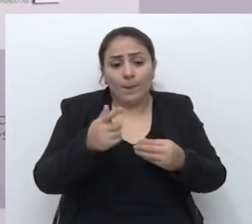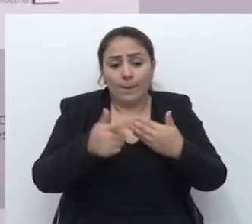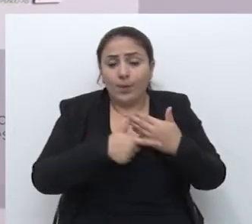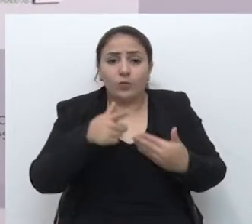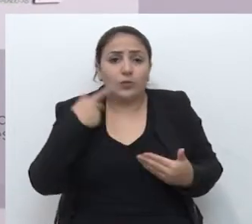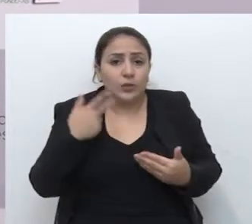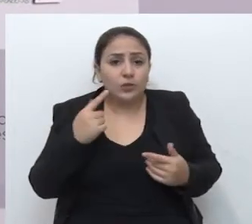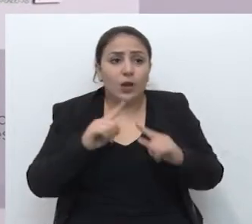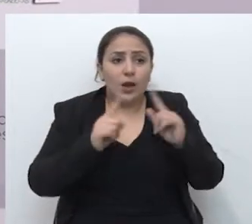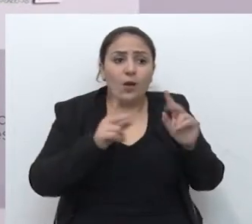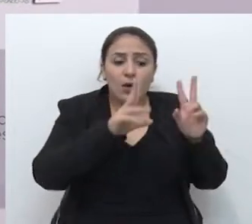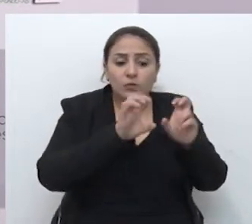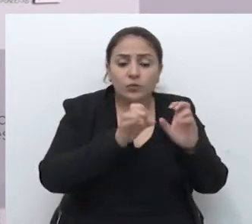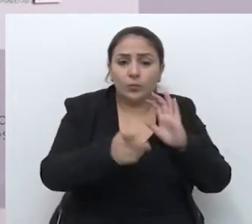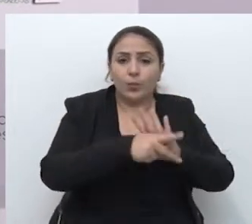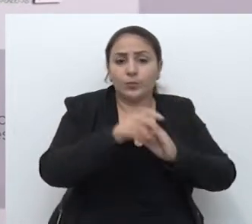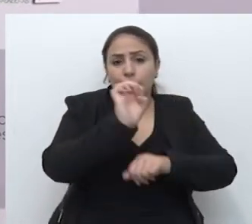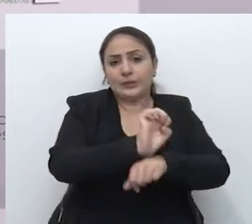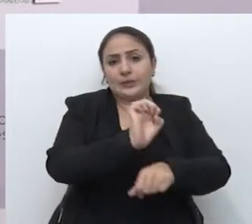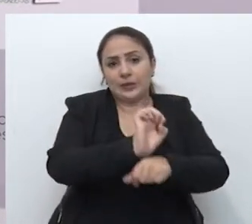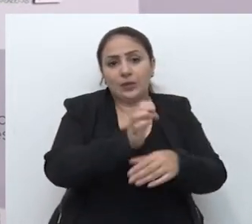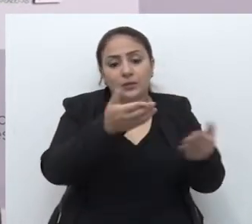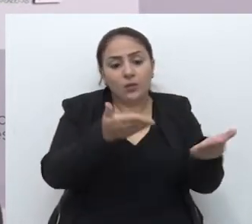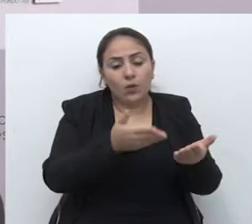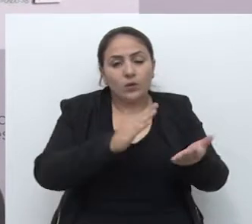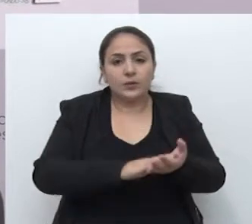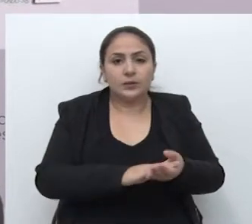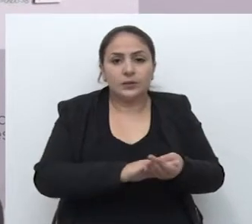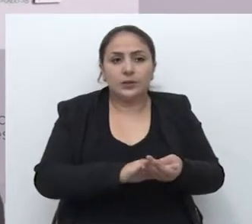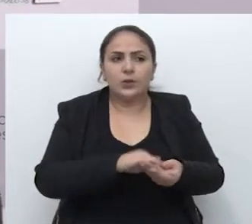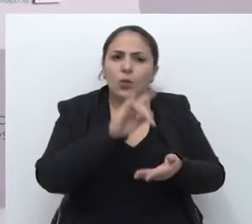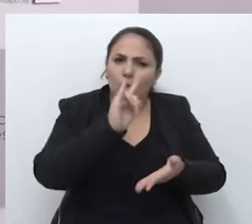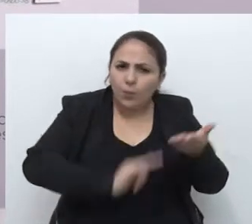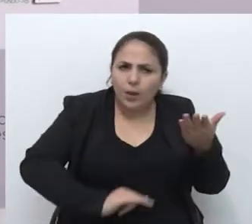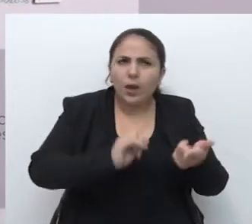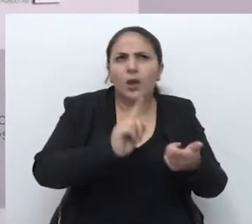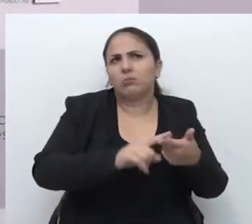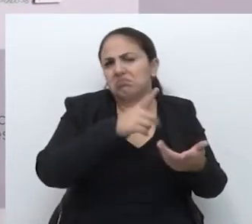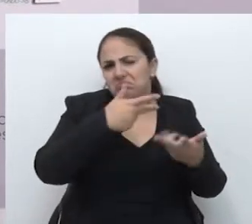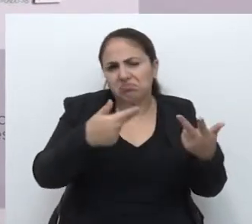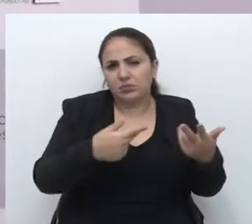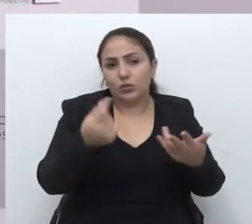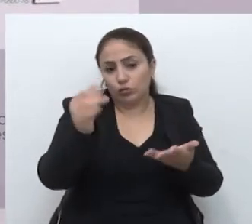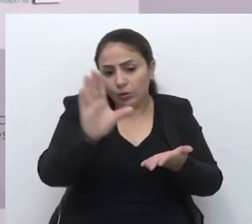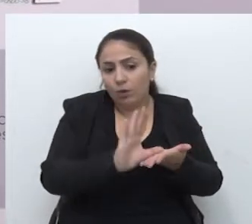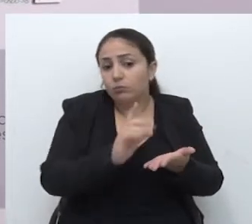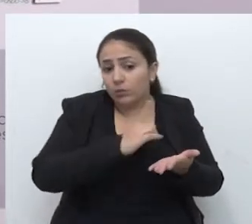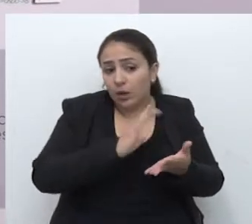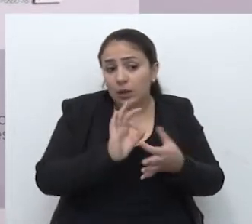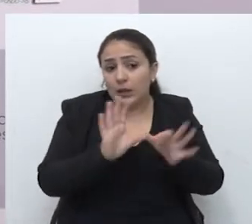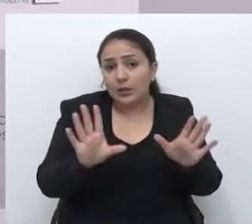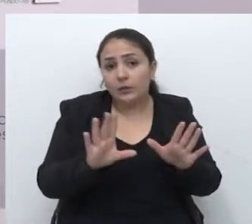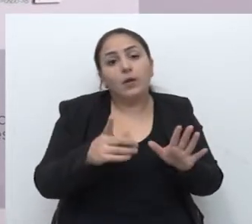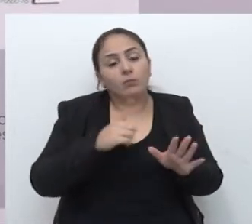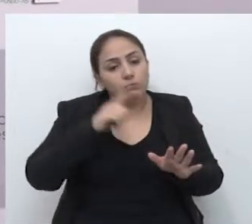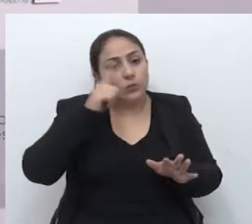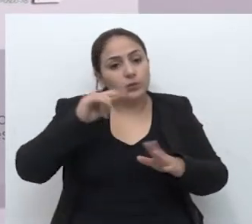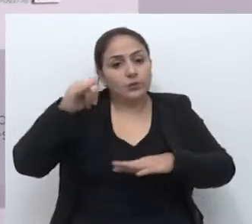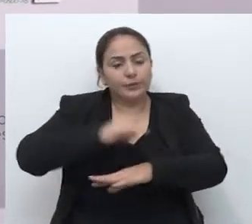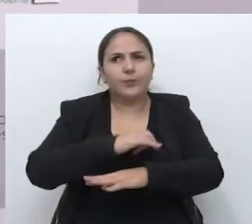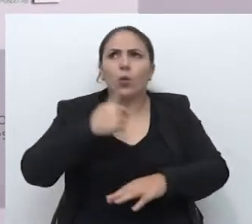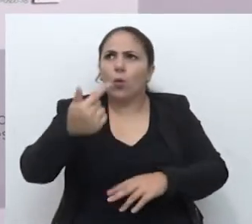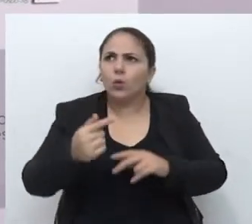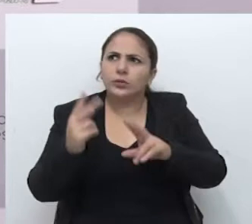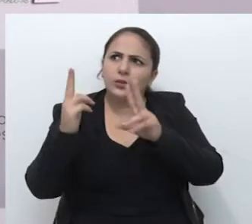vereadores, porque é um assunto do Estado agora, que de questão de documentação, mas os recursos estão aí e vai sair. Nós temos um